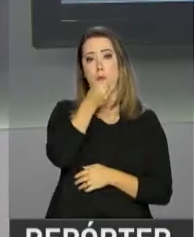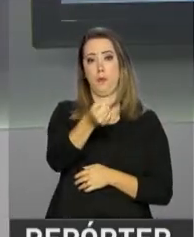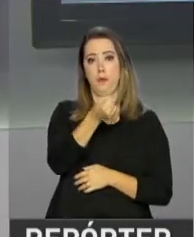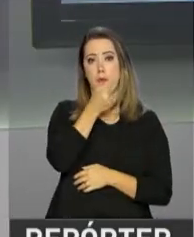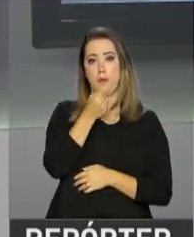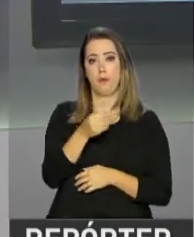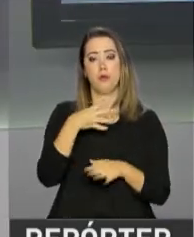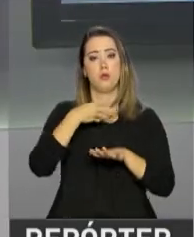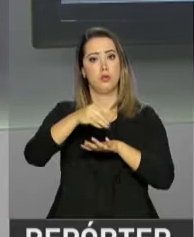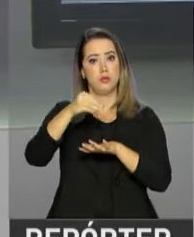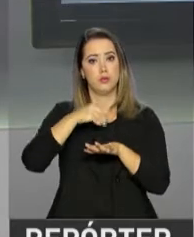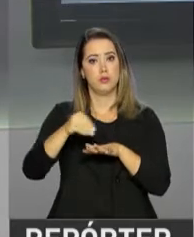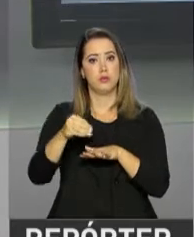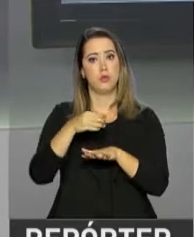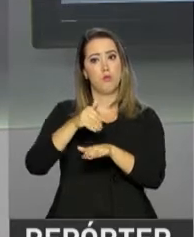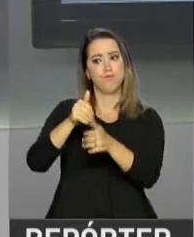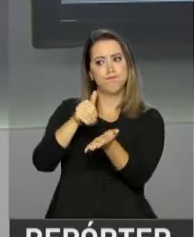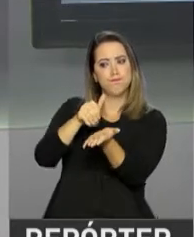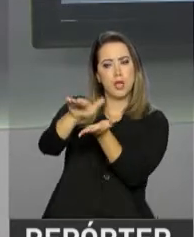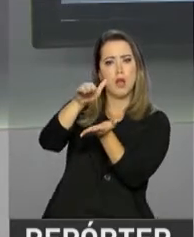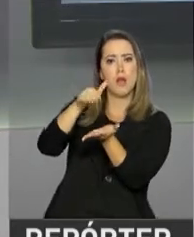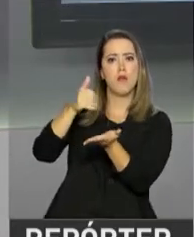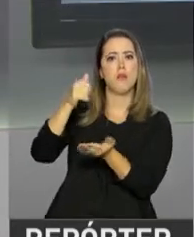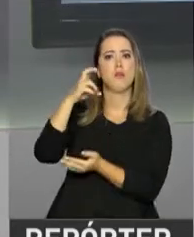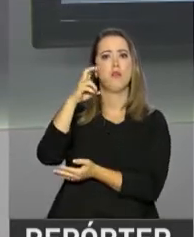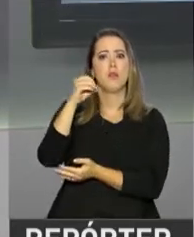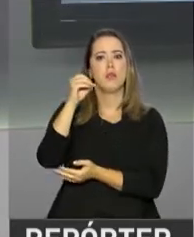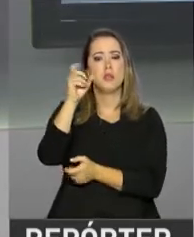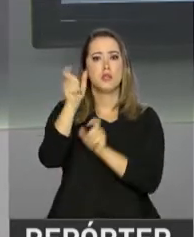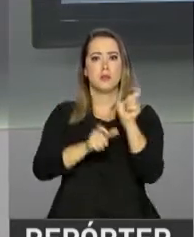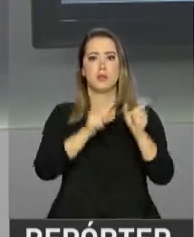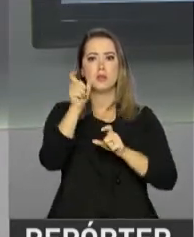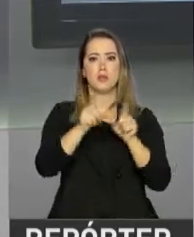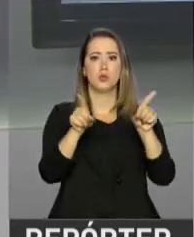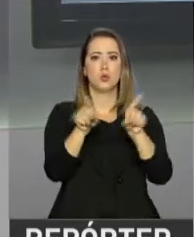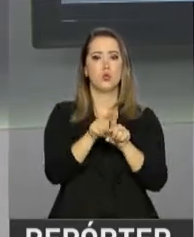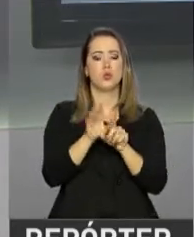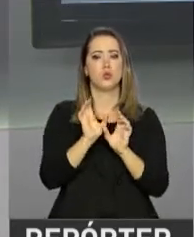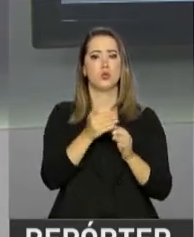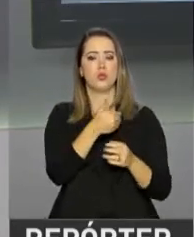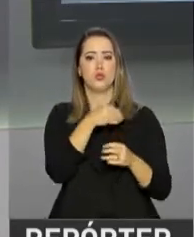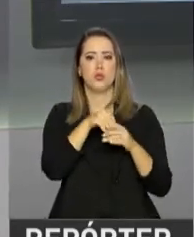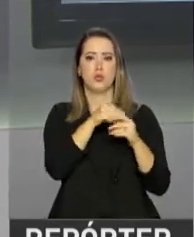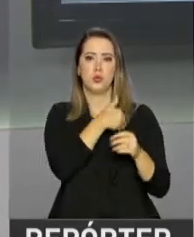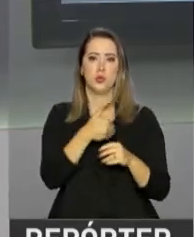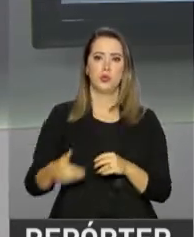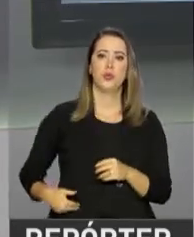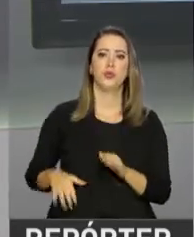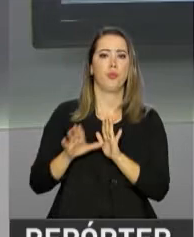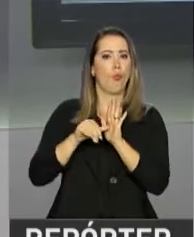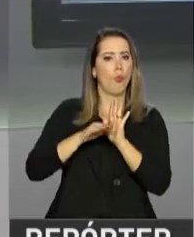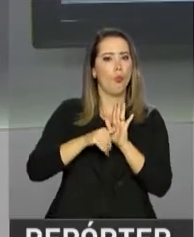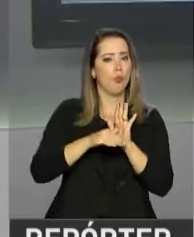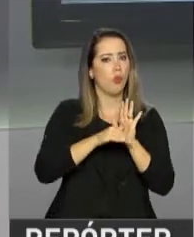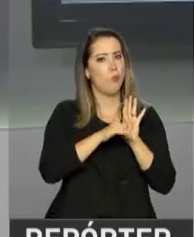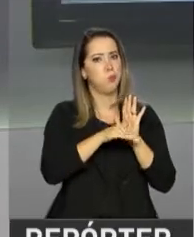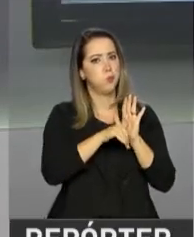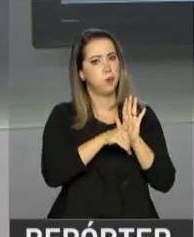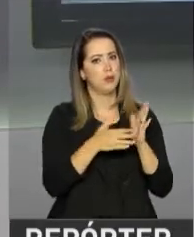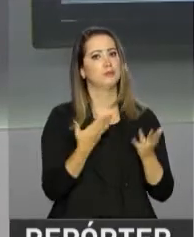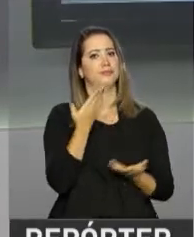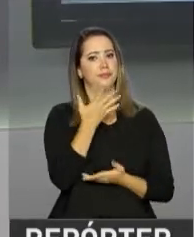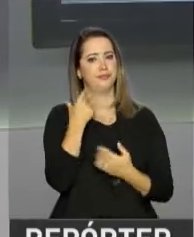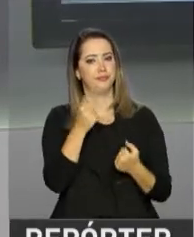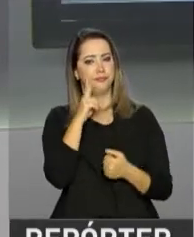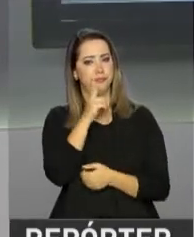tem informações sobre a demissão de mais 500 servidores públicos envolvidos em casos de corrupção. Olá, Paulo, boa tarde